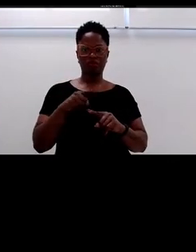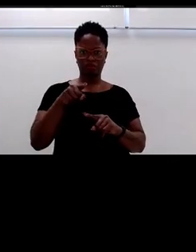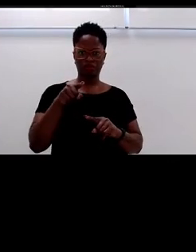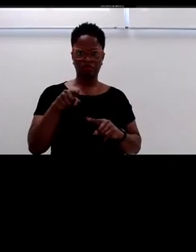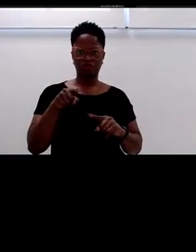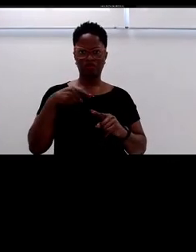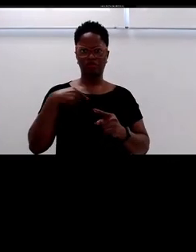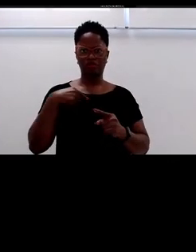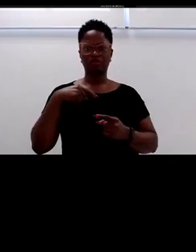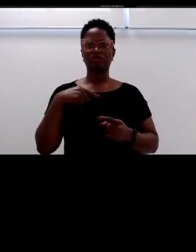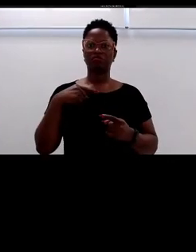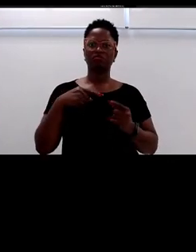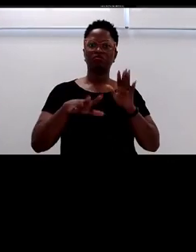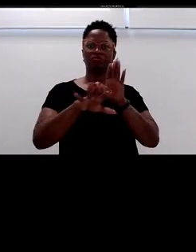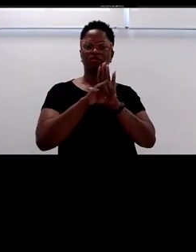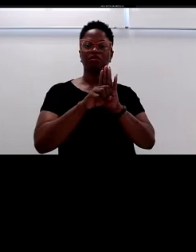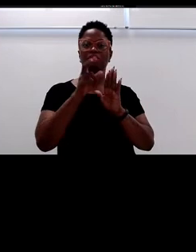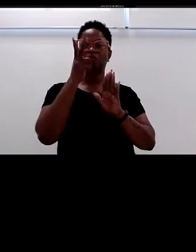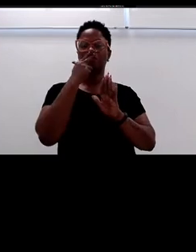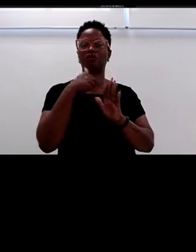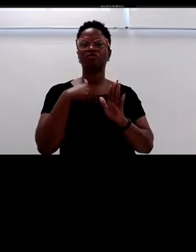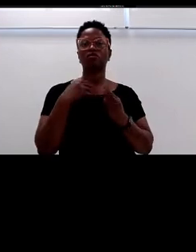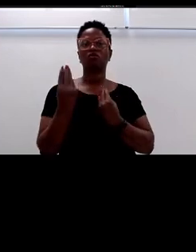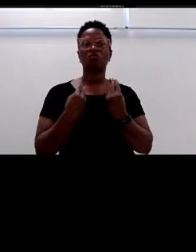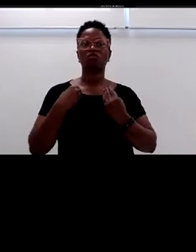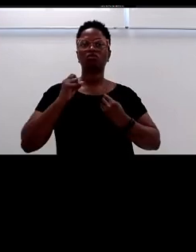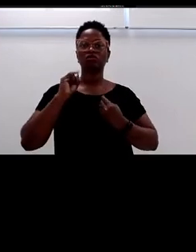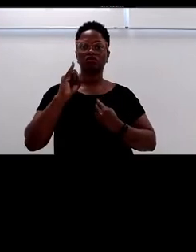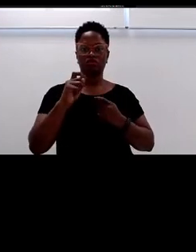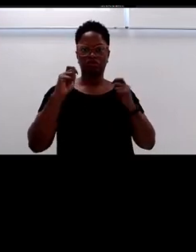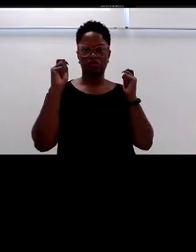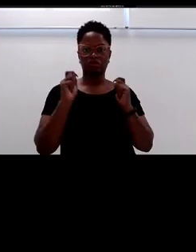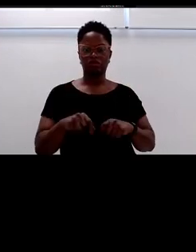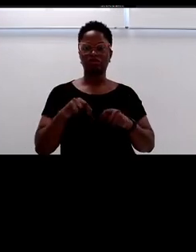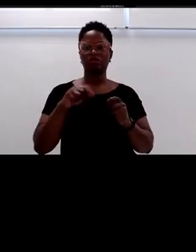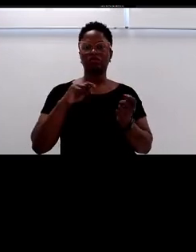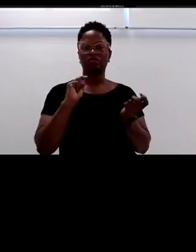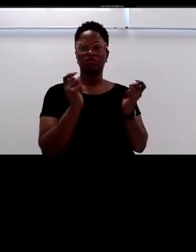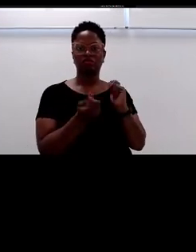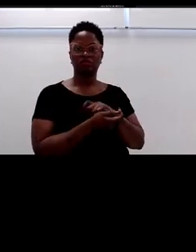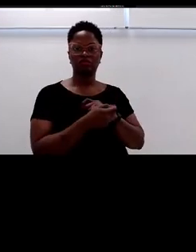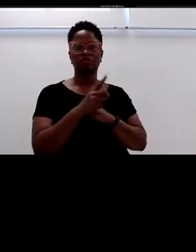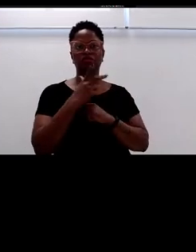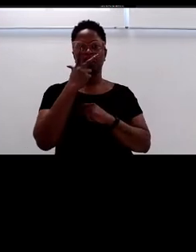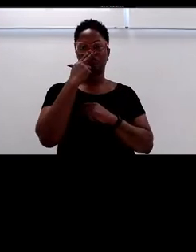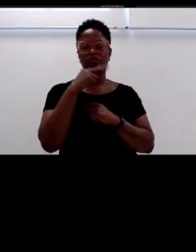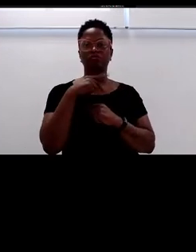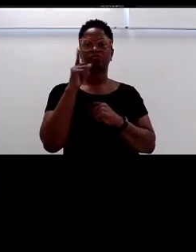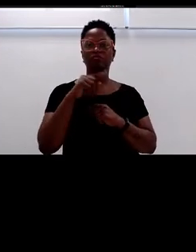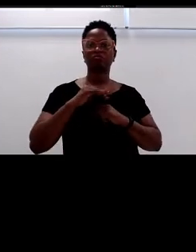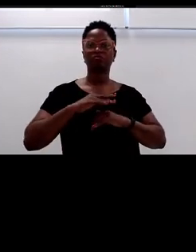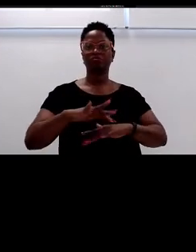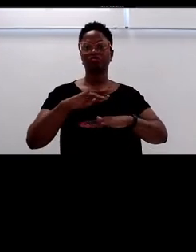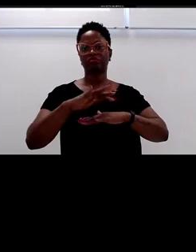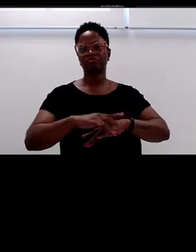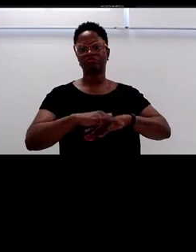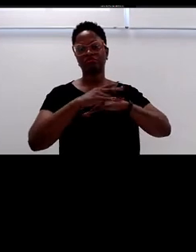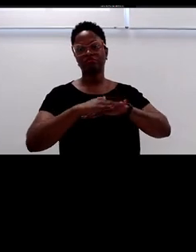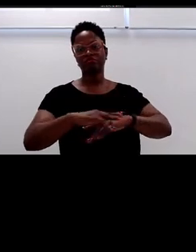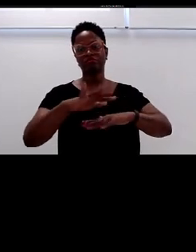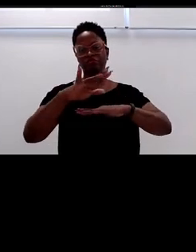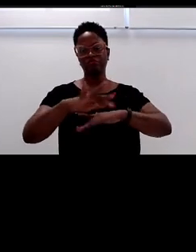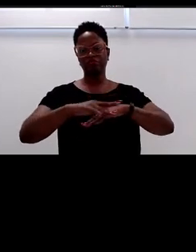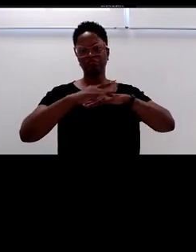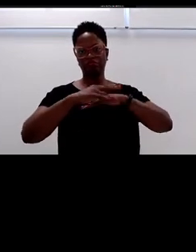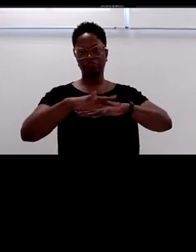falando, é como se passasse, como se eu estivesse no mar, em alto mar, me